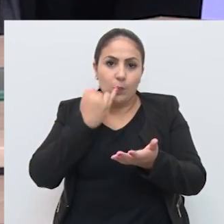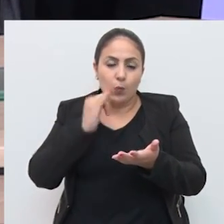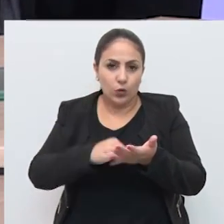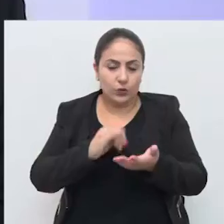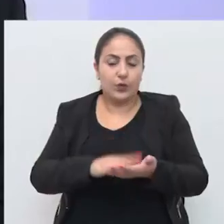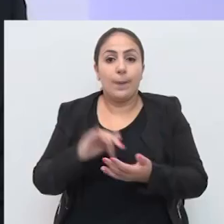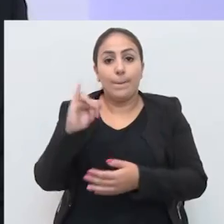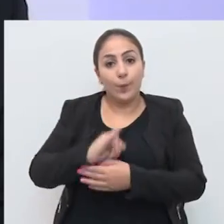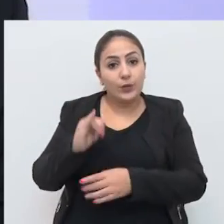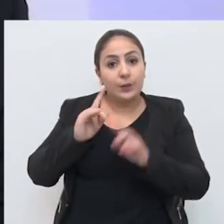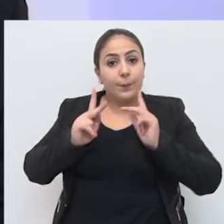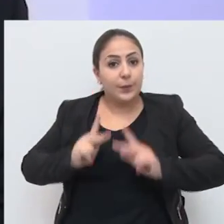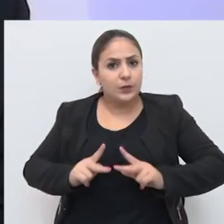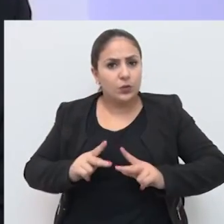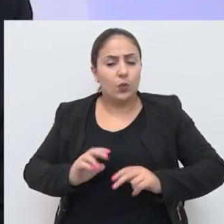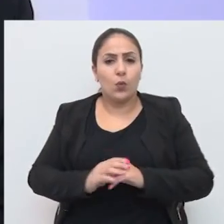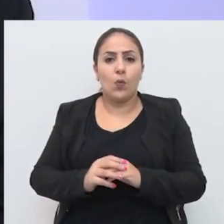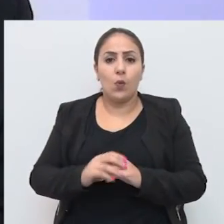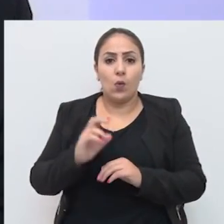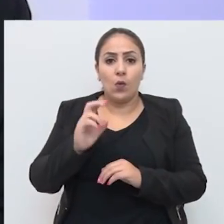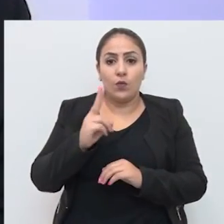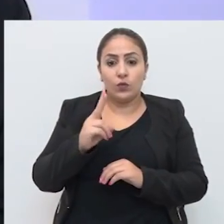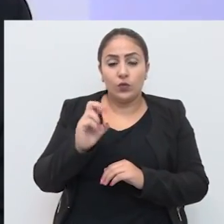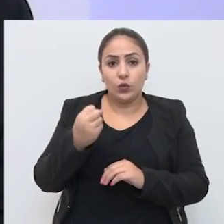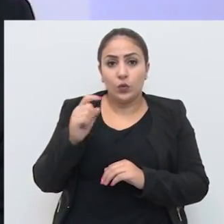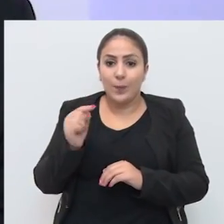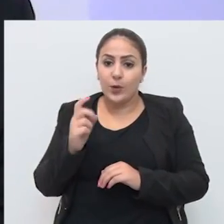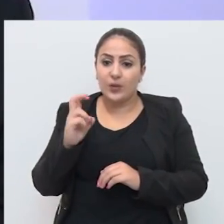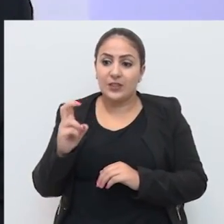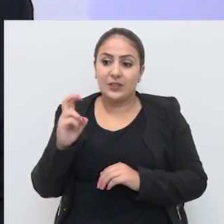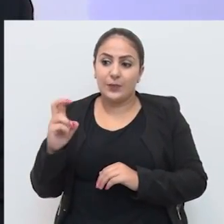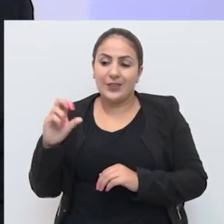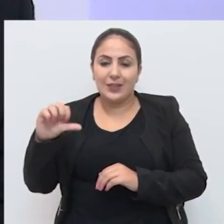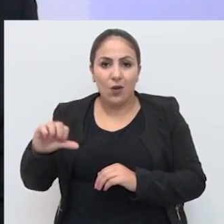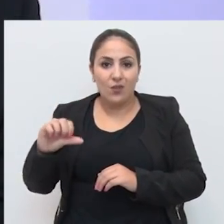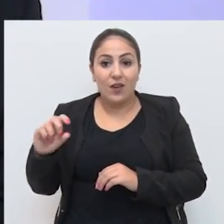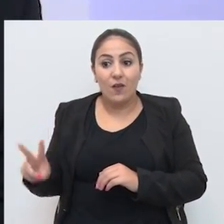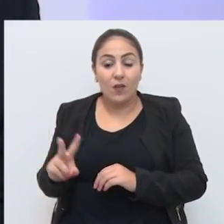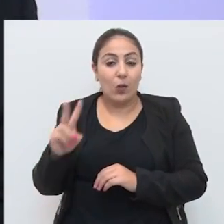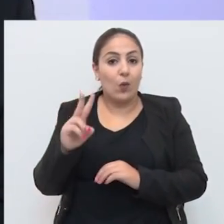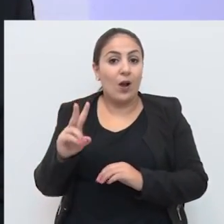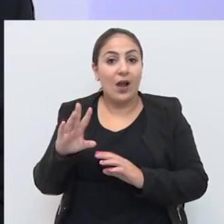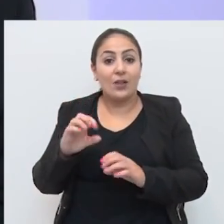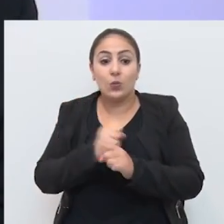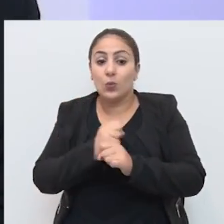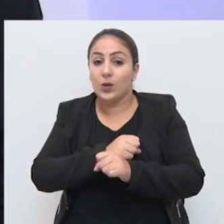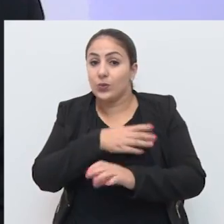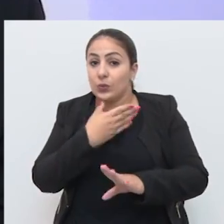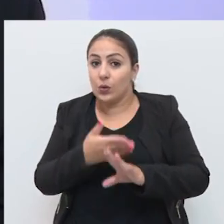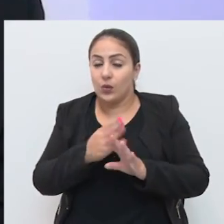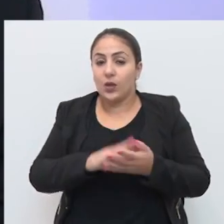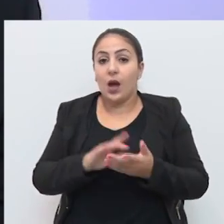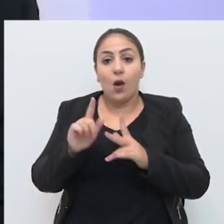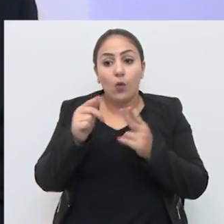pessoas atentarem para o fato que 28.559 é o total anual. Então, pode